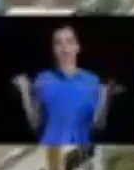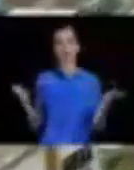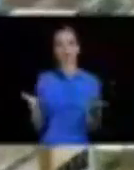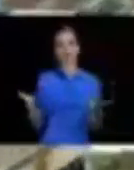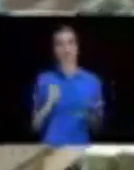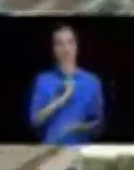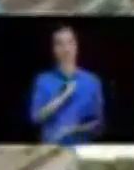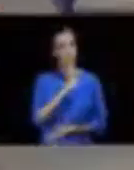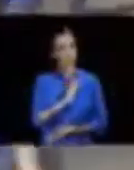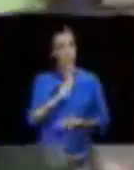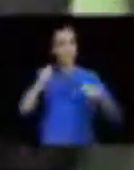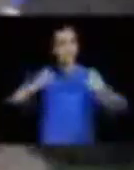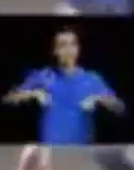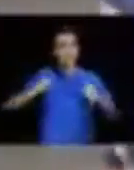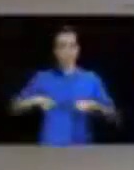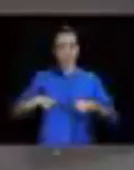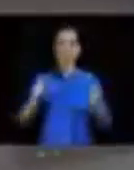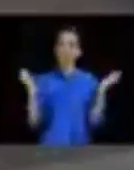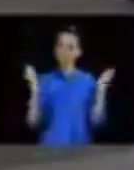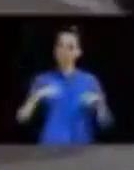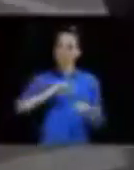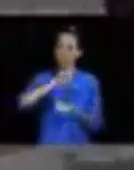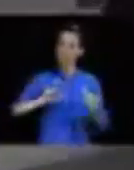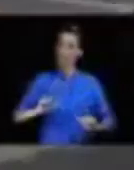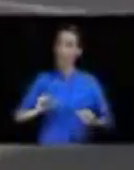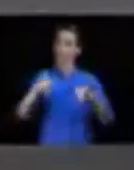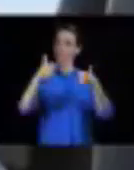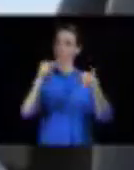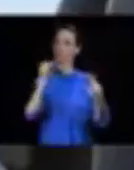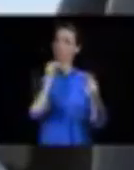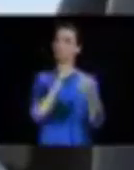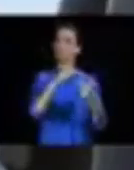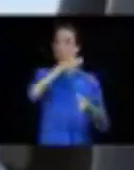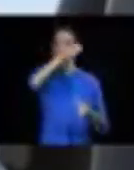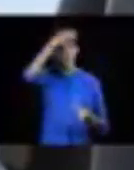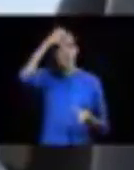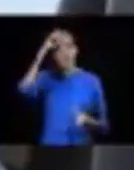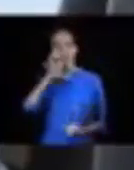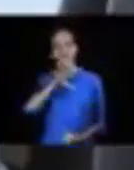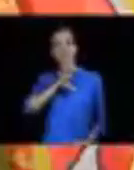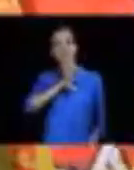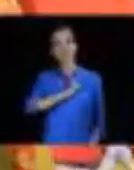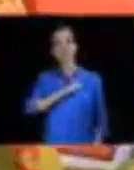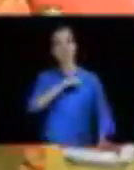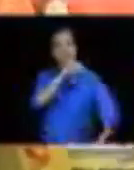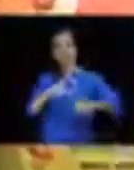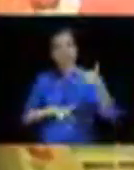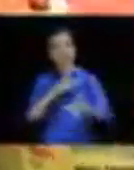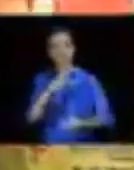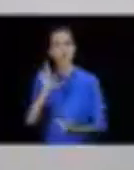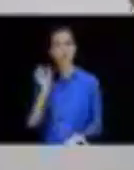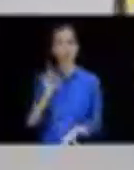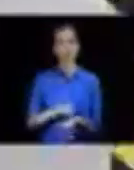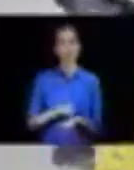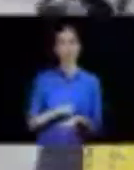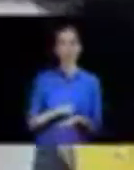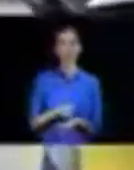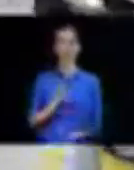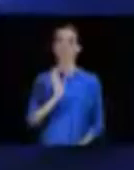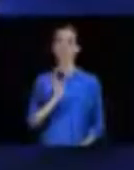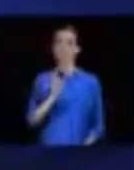mesma. São Gonçalo precisa e pode ser melhor. E merece um prefeito apaixonado que se dedique para